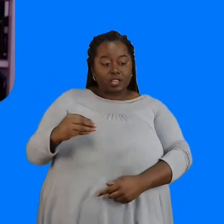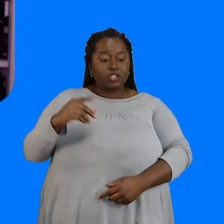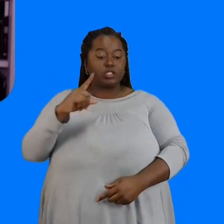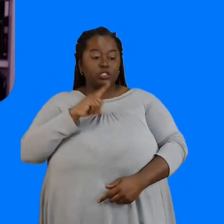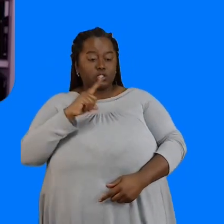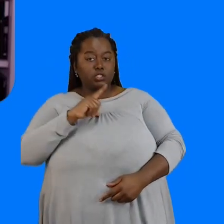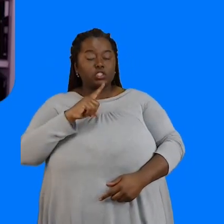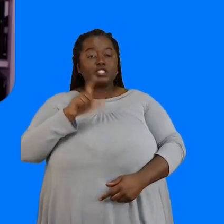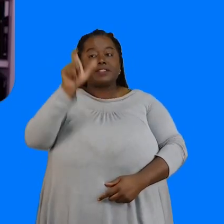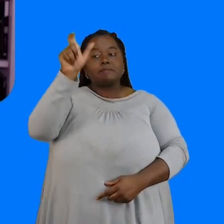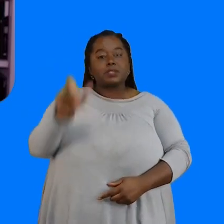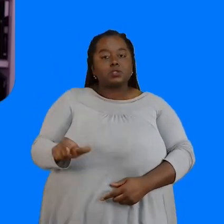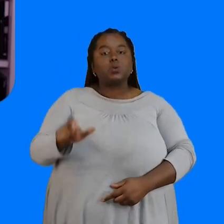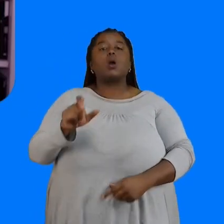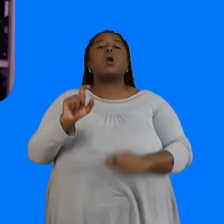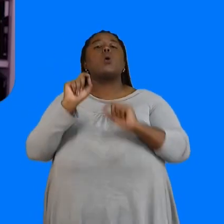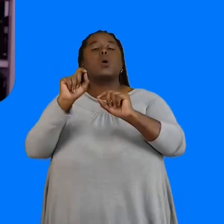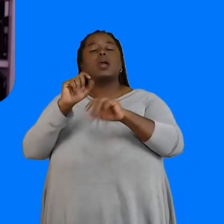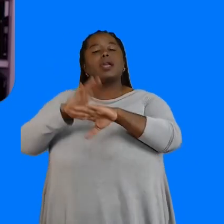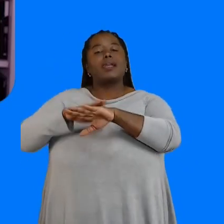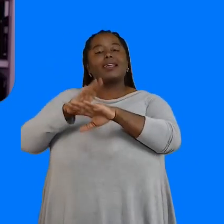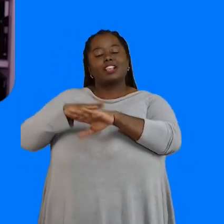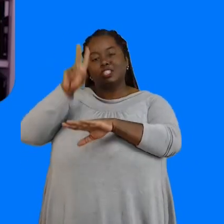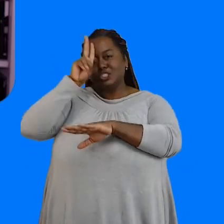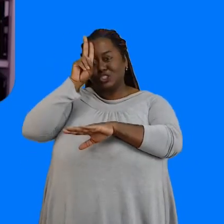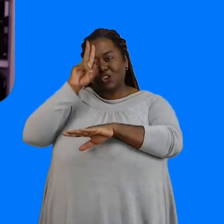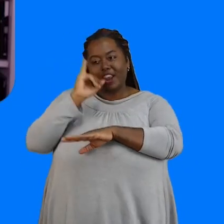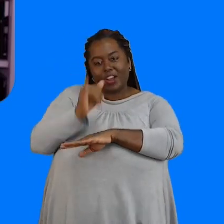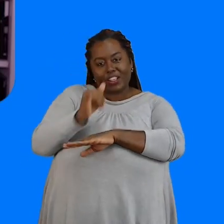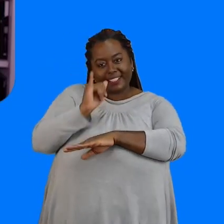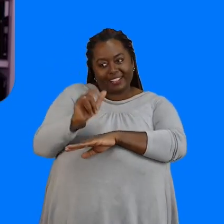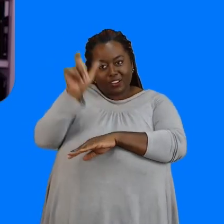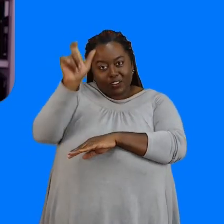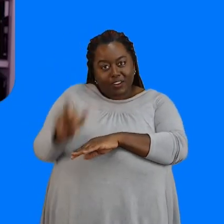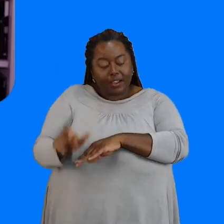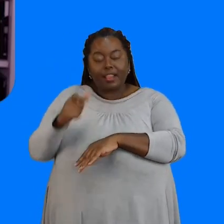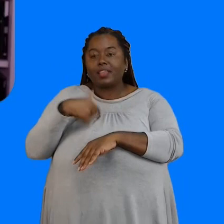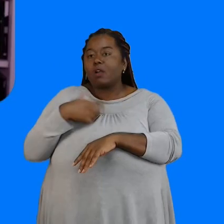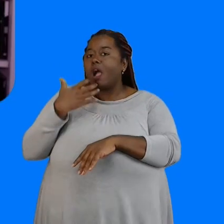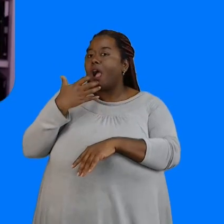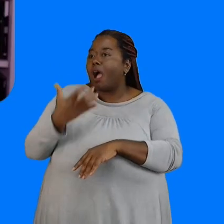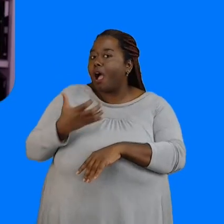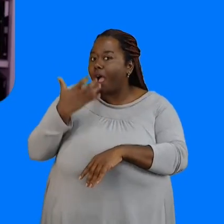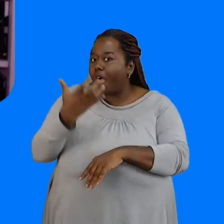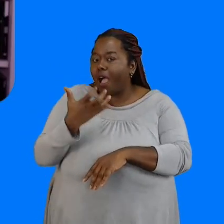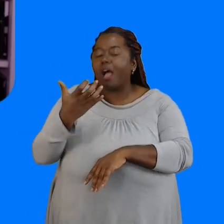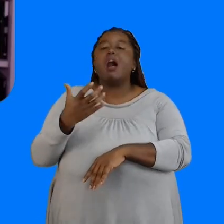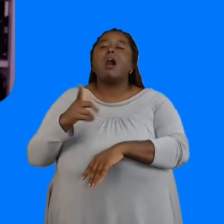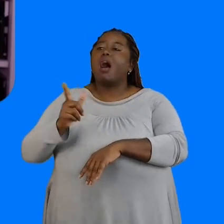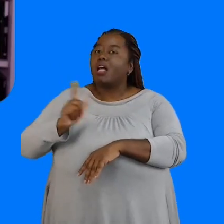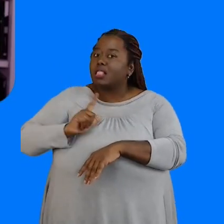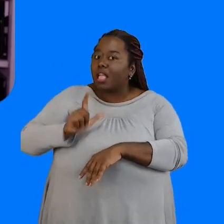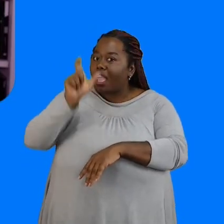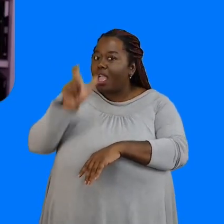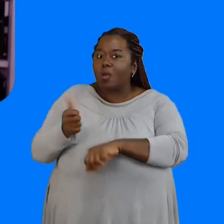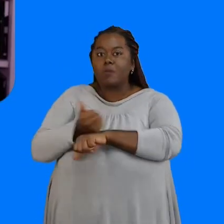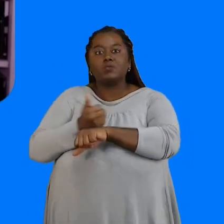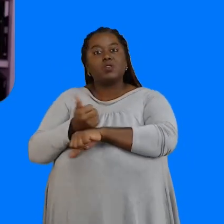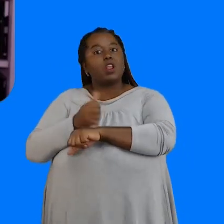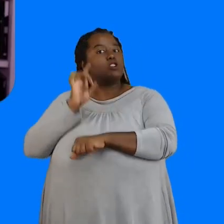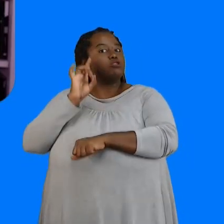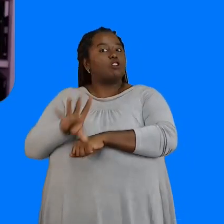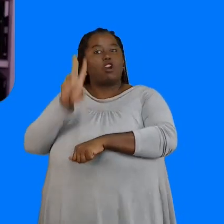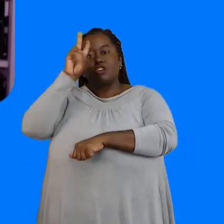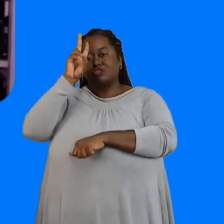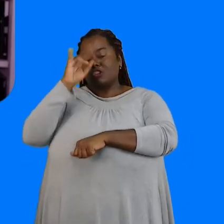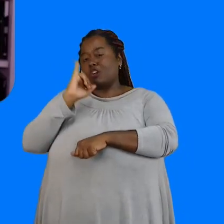de histórias. E fiquei apaixonado com essa ideia de alguém ter uma profissão que é só contar histórias. Embora os griots